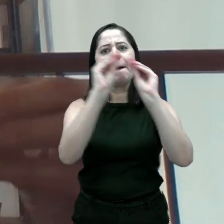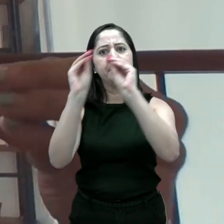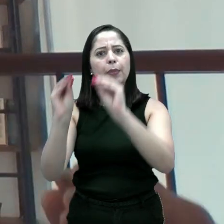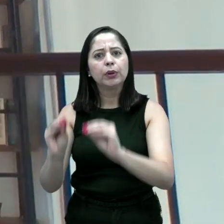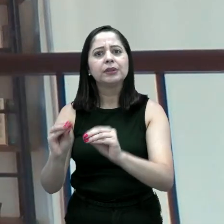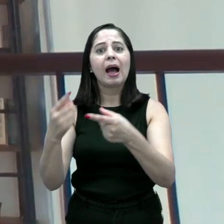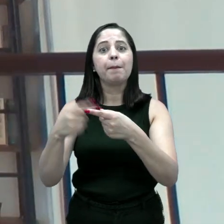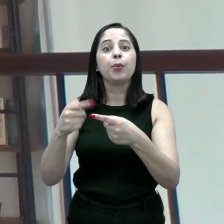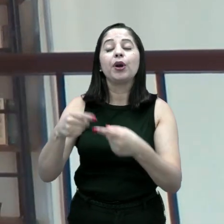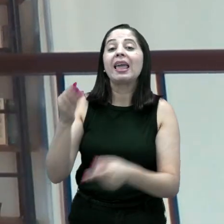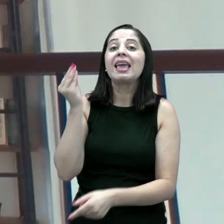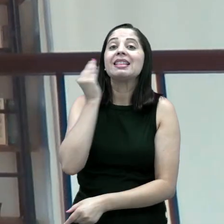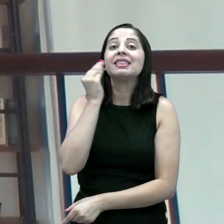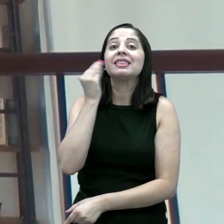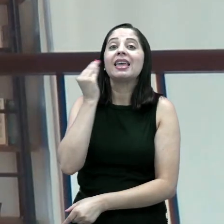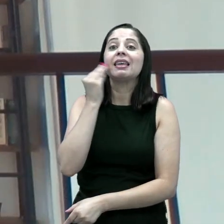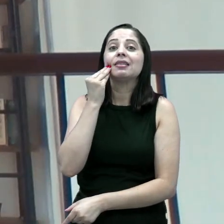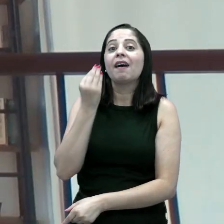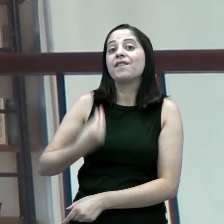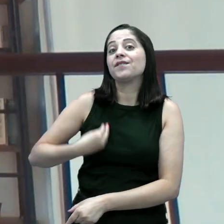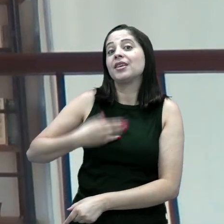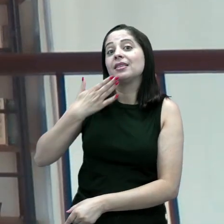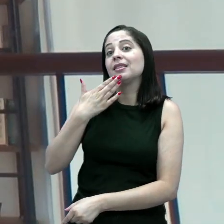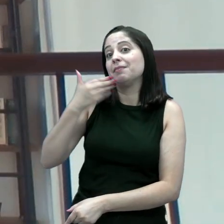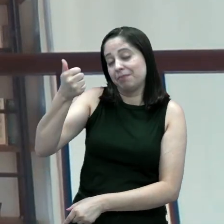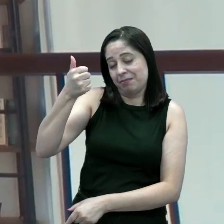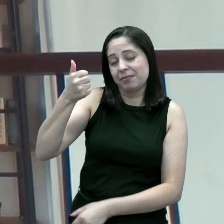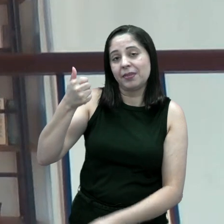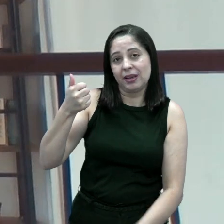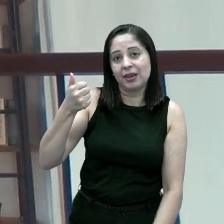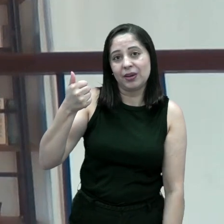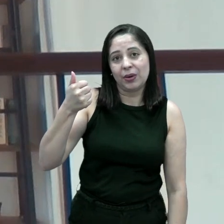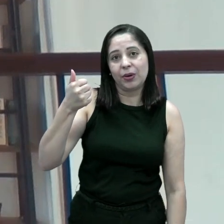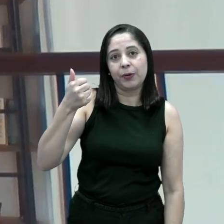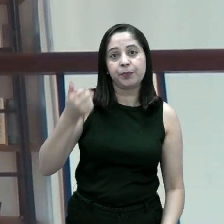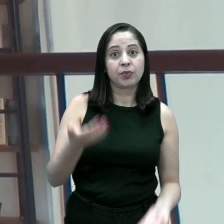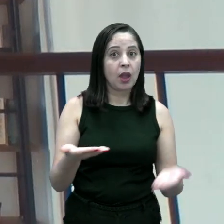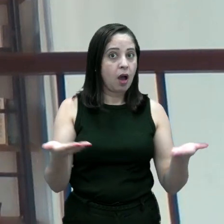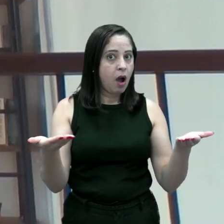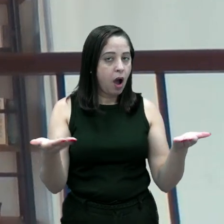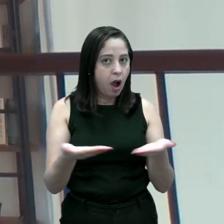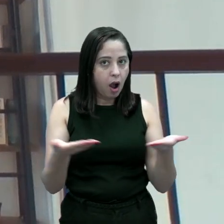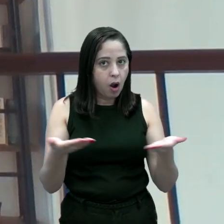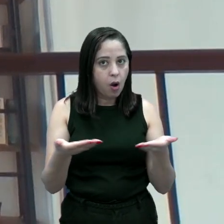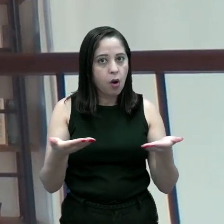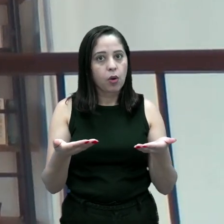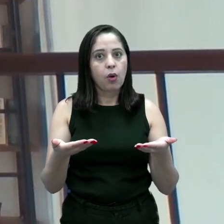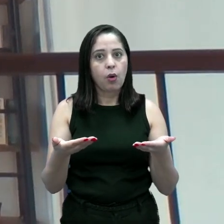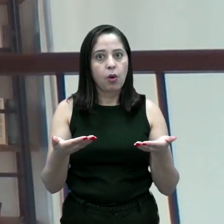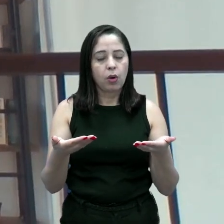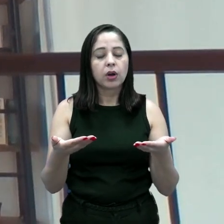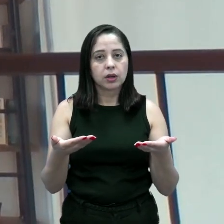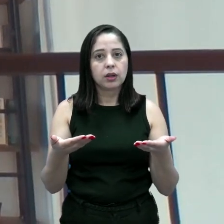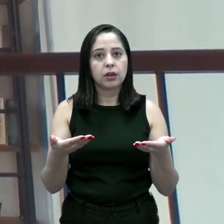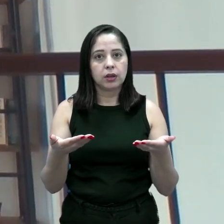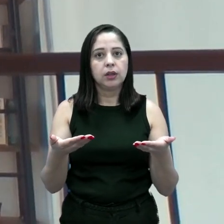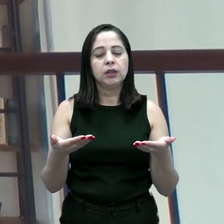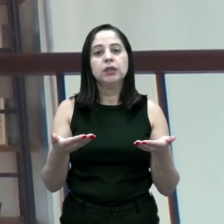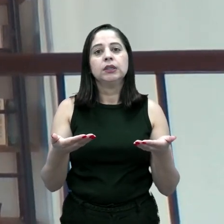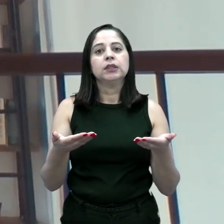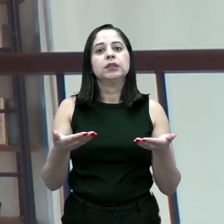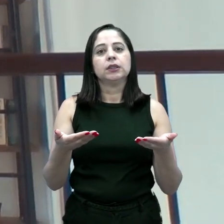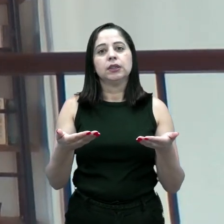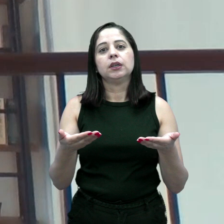ou de forma bem simbólica, a Terra Prometida. Hoje, nesse contexto, a gente ainda tem aí